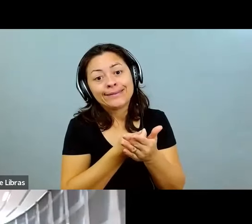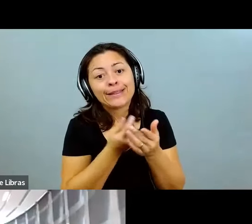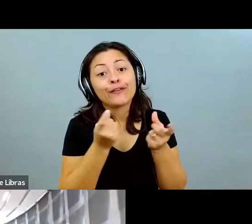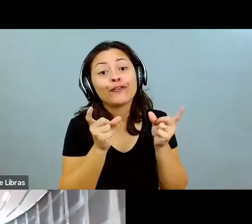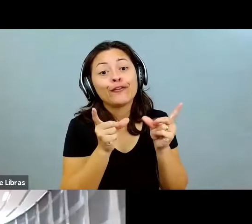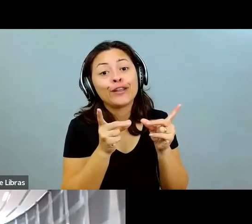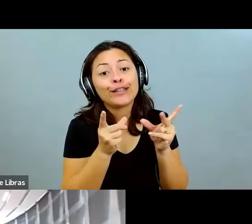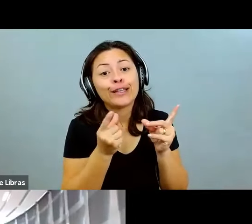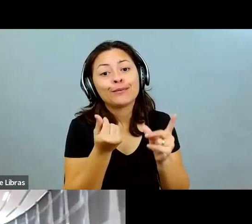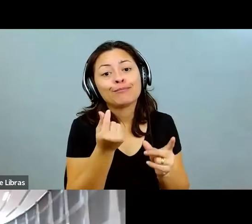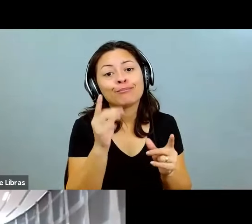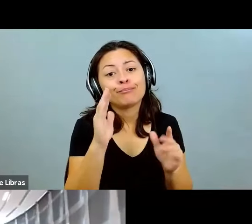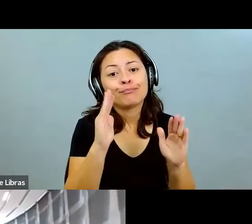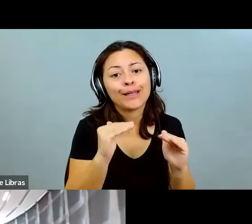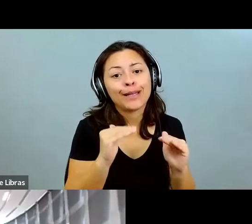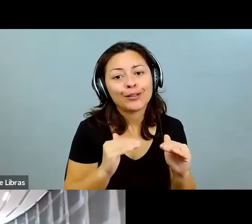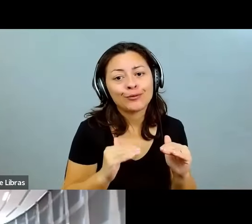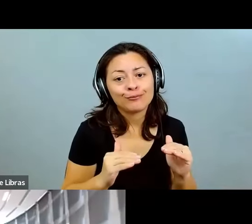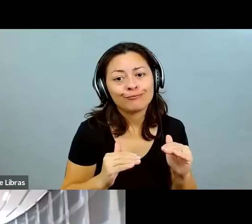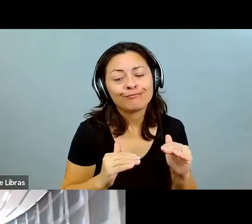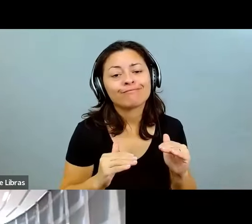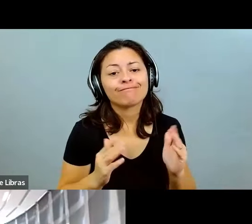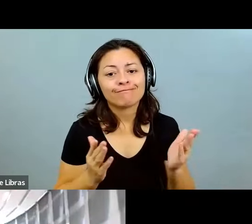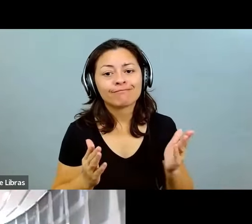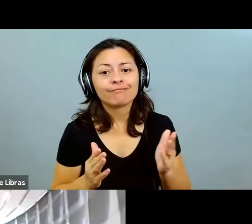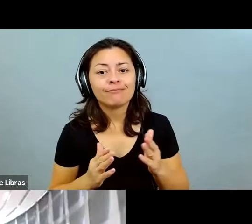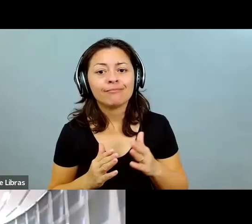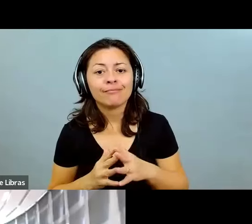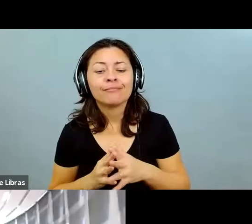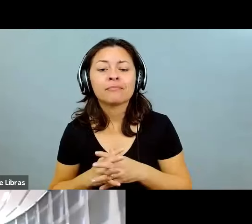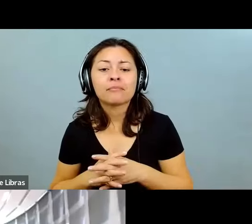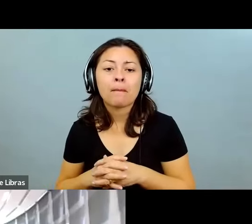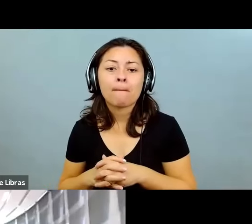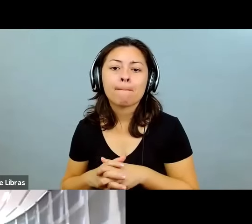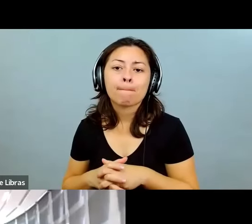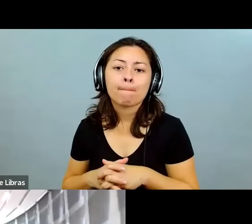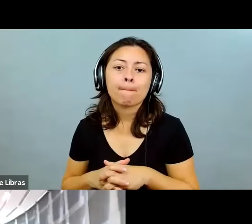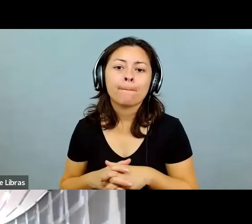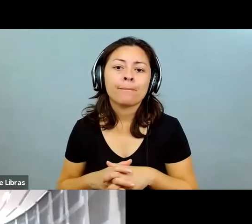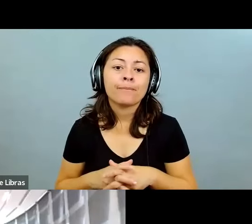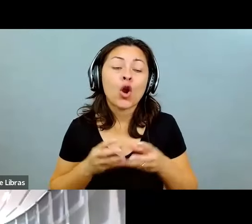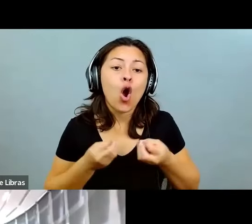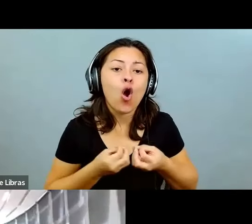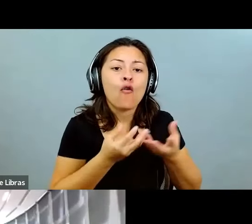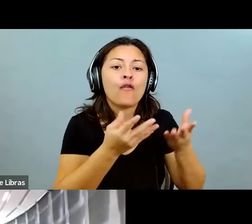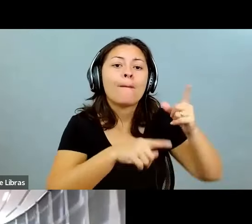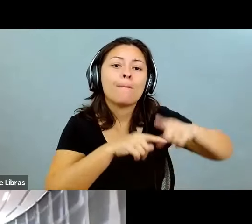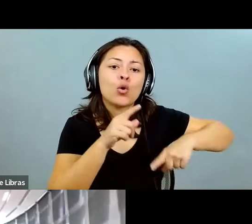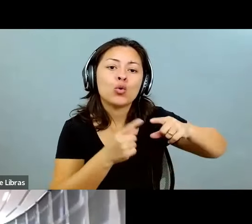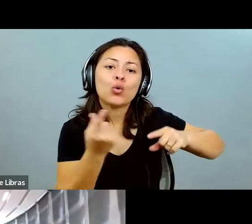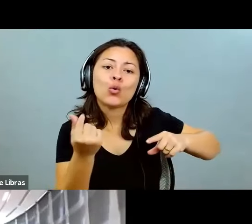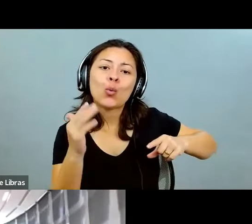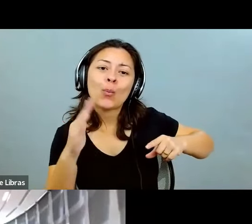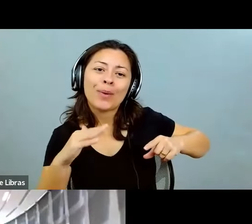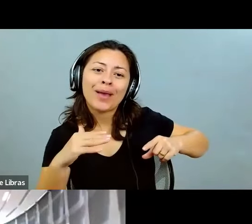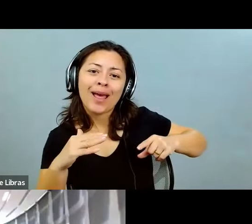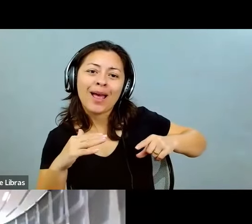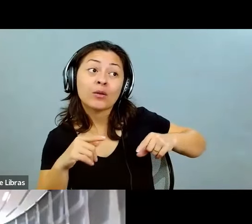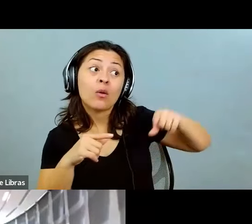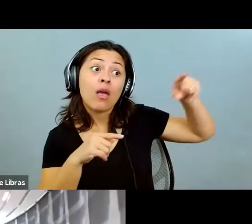né a hora que a hora que deprecia o Bas Na verdade nós estamos vendendo barato né oferecendo um produto mais barato pro nosso